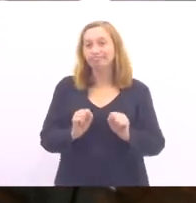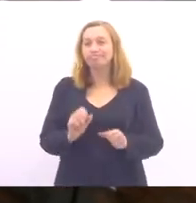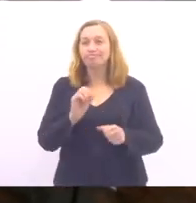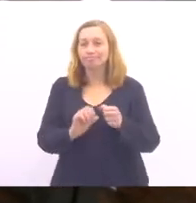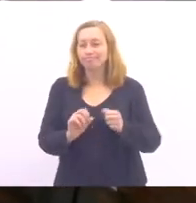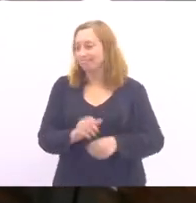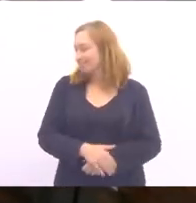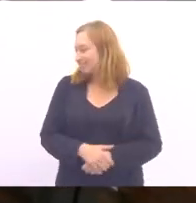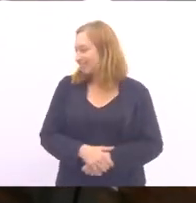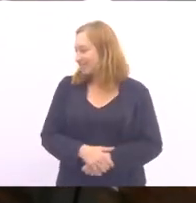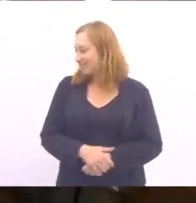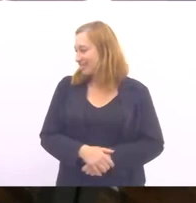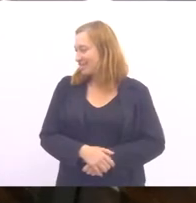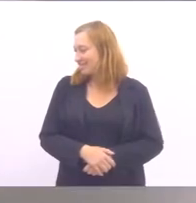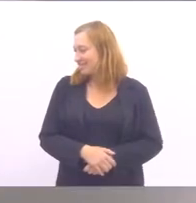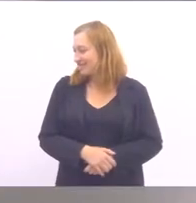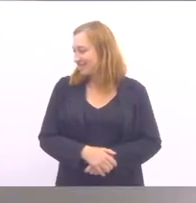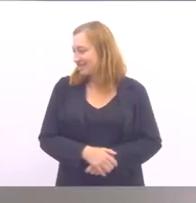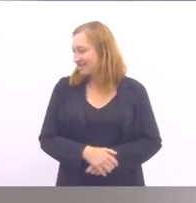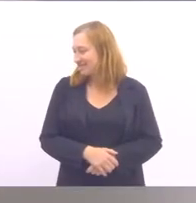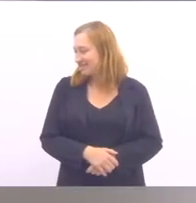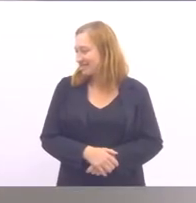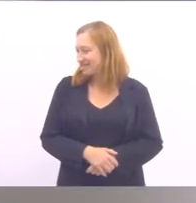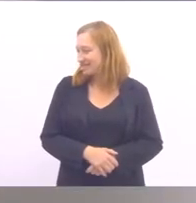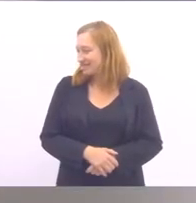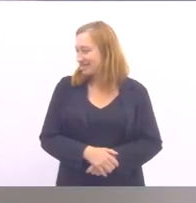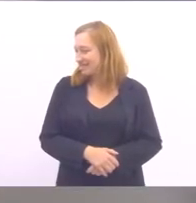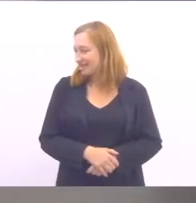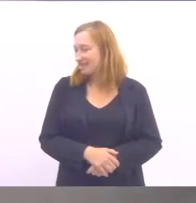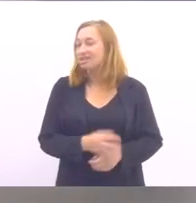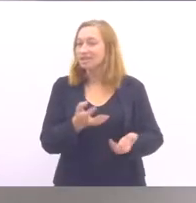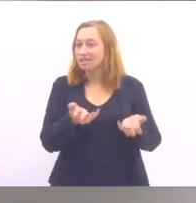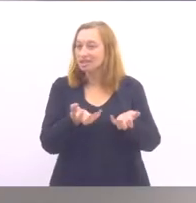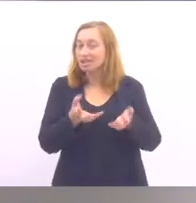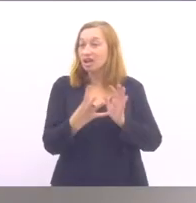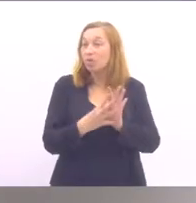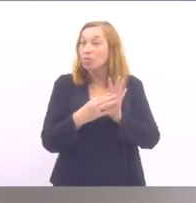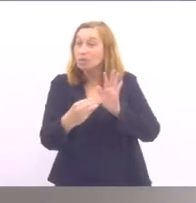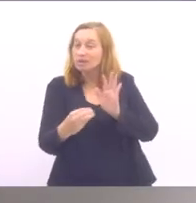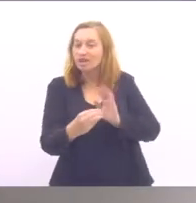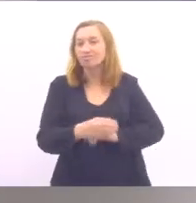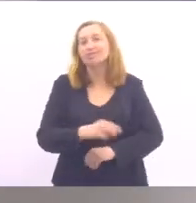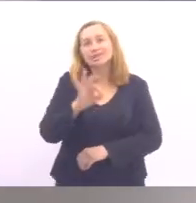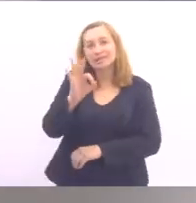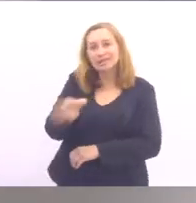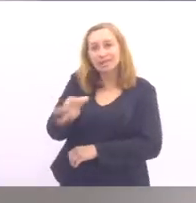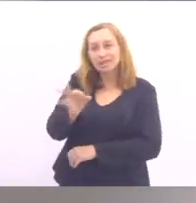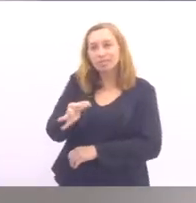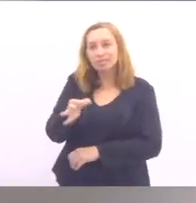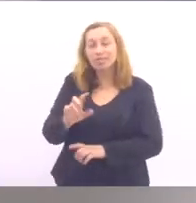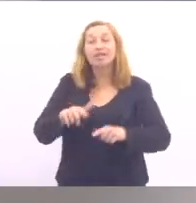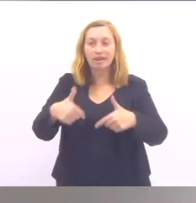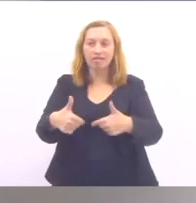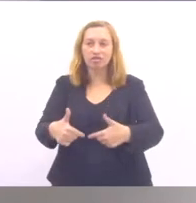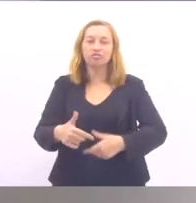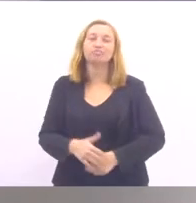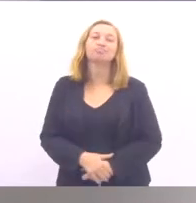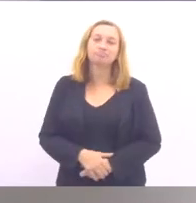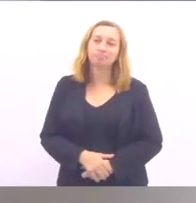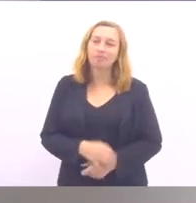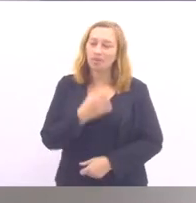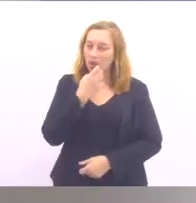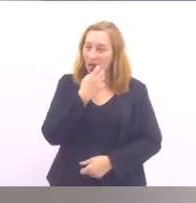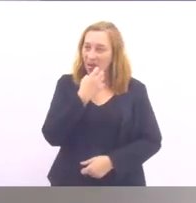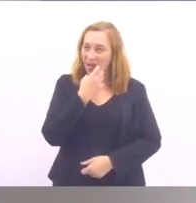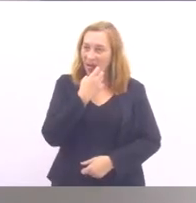Ele falou, Márcio, tá, vou viajar agora. Eu já fiz ele fiscalizado. O que eles querem é um modelo exatamente que funcione.